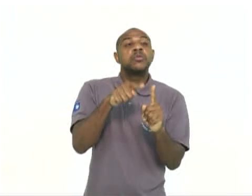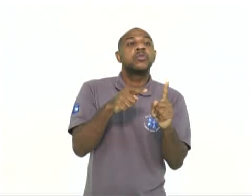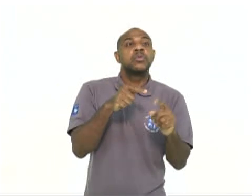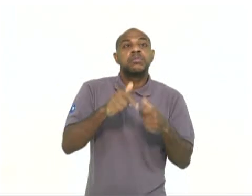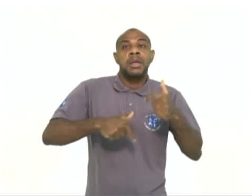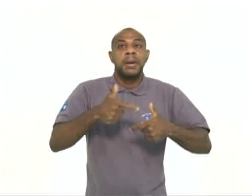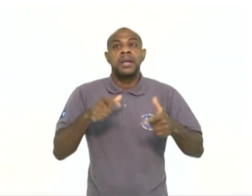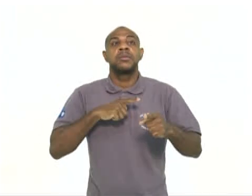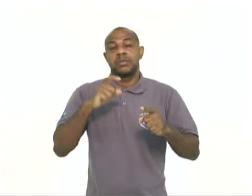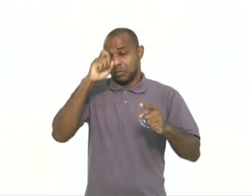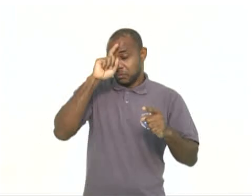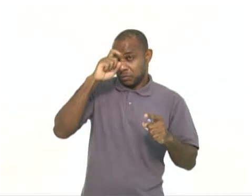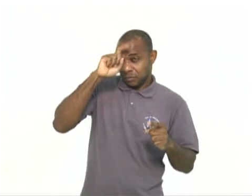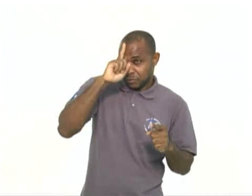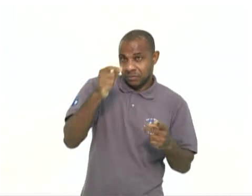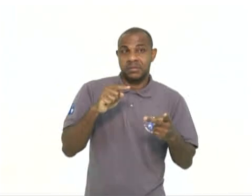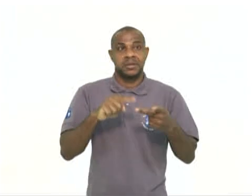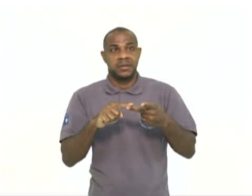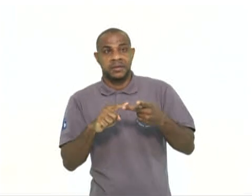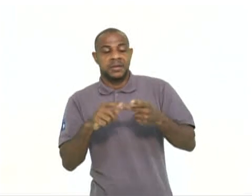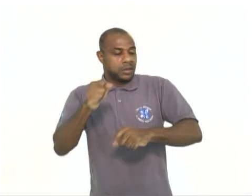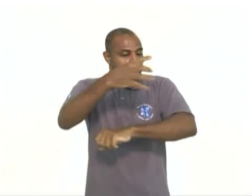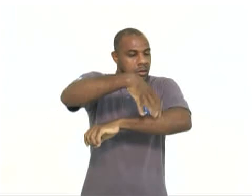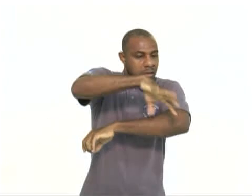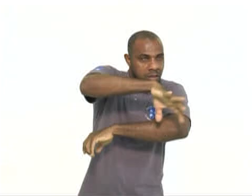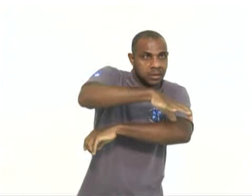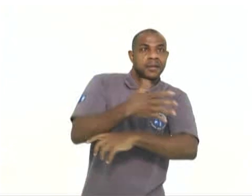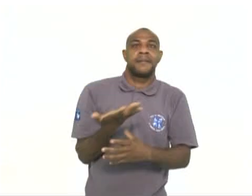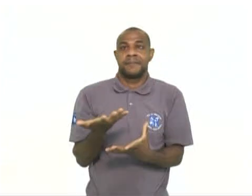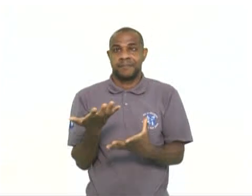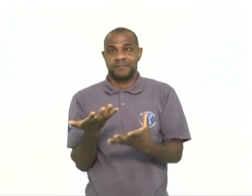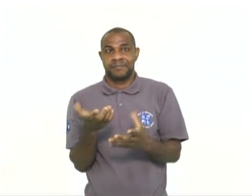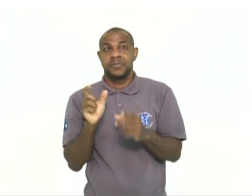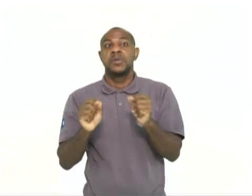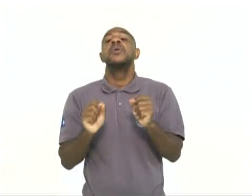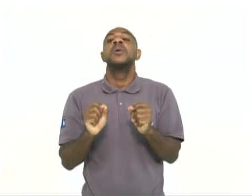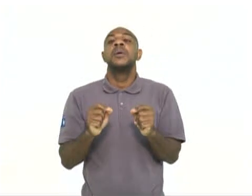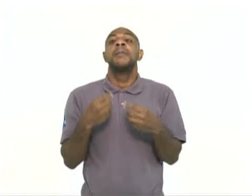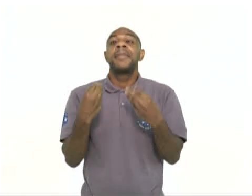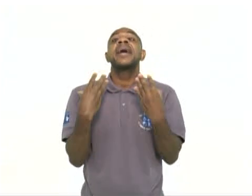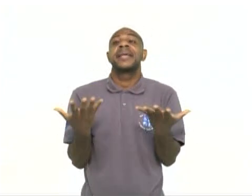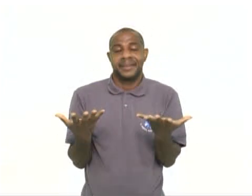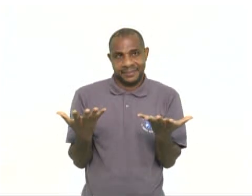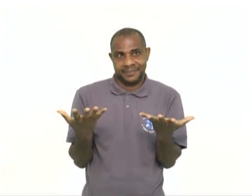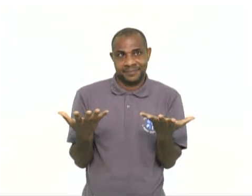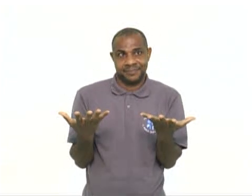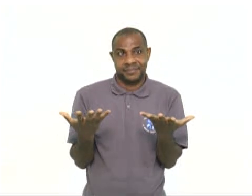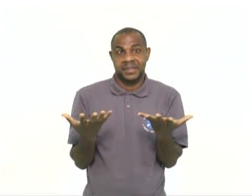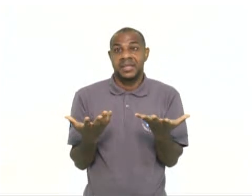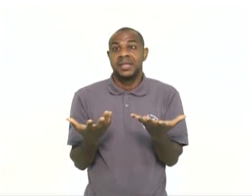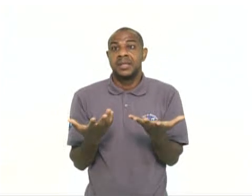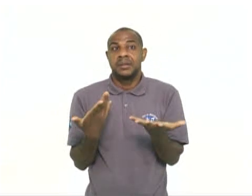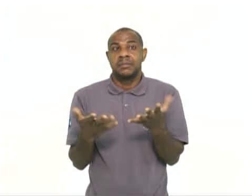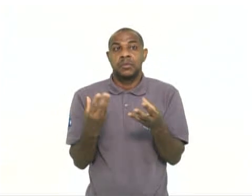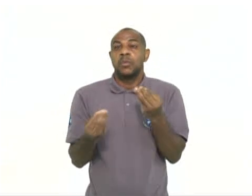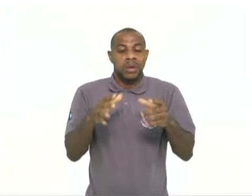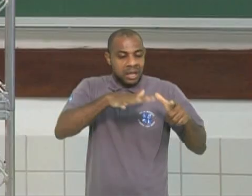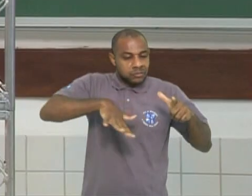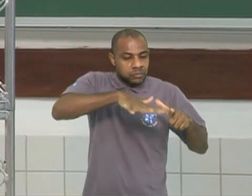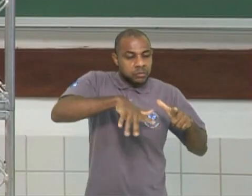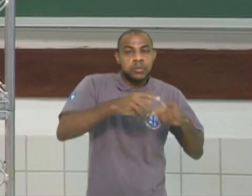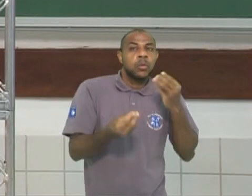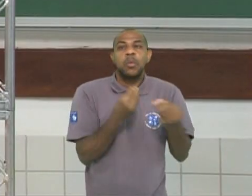dos hospitais e das praças? E, em geral, qual é a forma de cada um desses